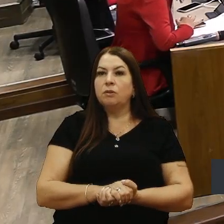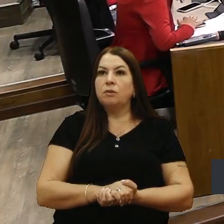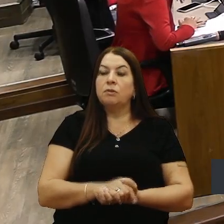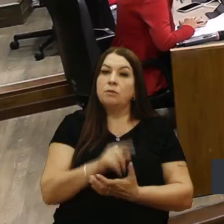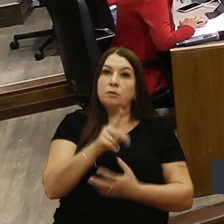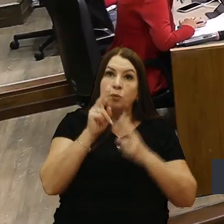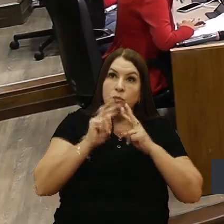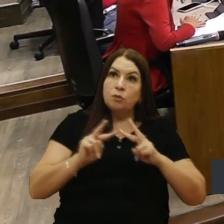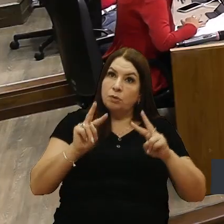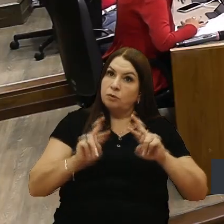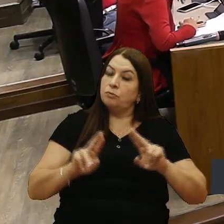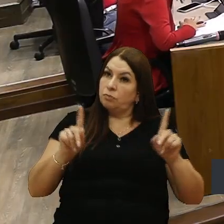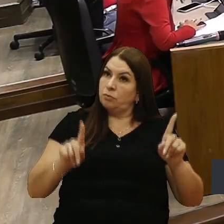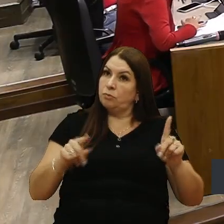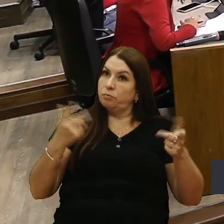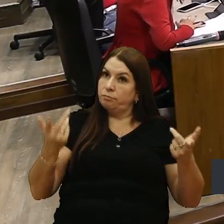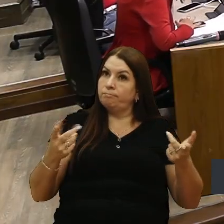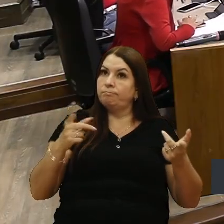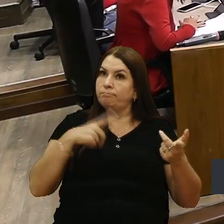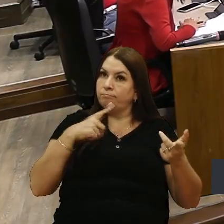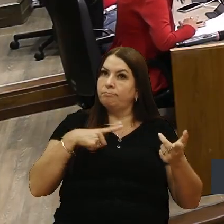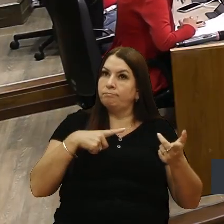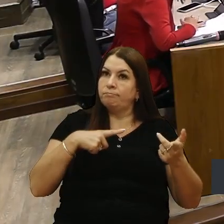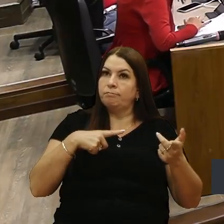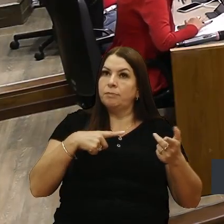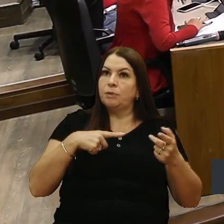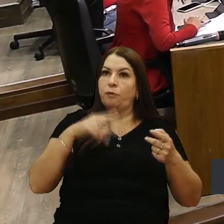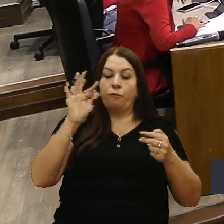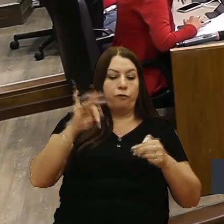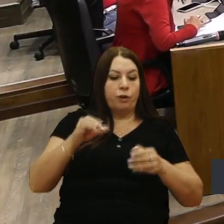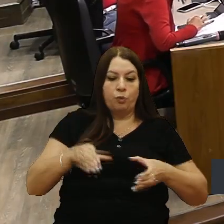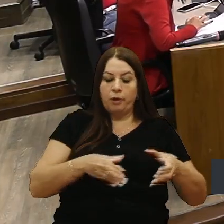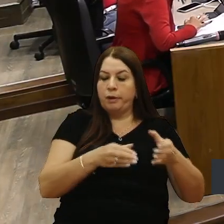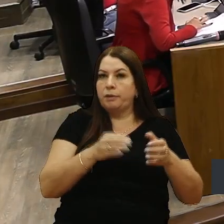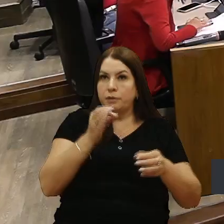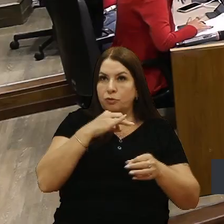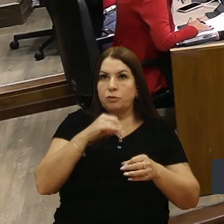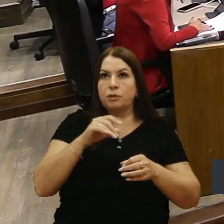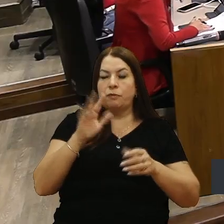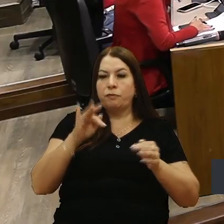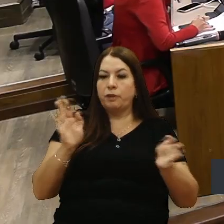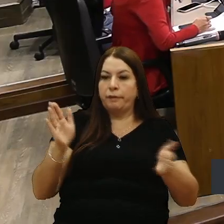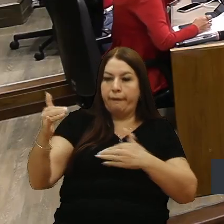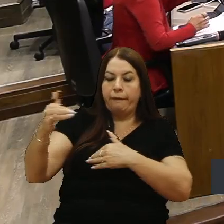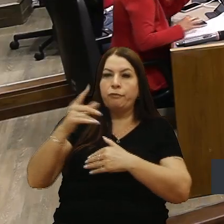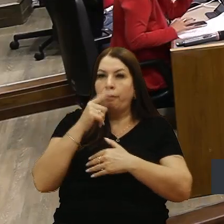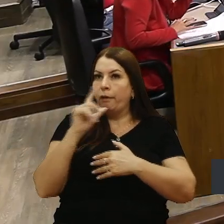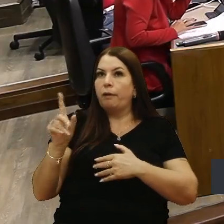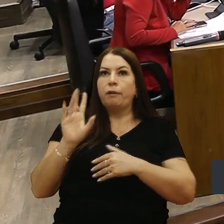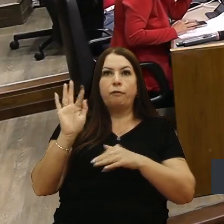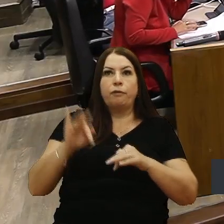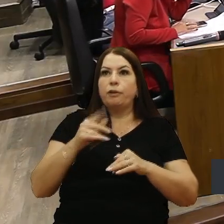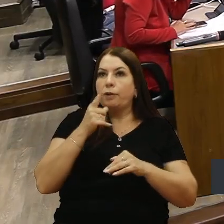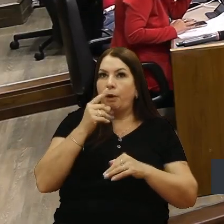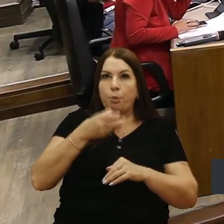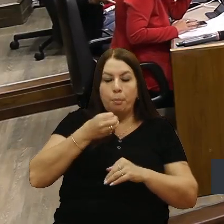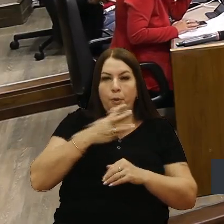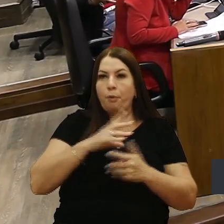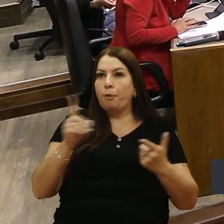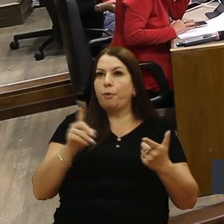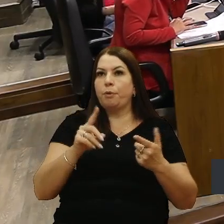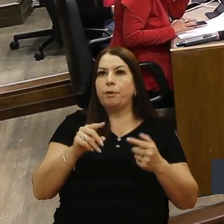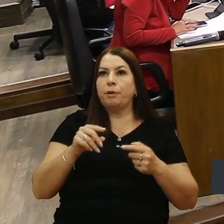seja um olhar diferente, né? Porque daí nós vamos ter um adeus Canaliza Caxias, adeus Caixa d'Água, adeus Água Boa,